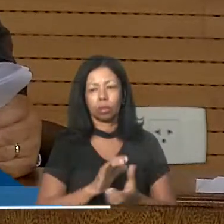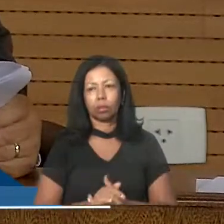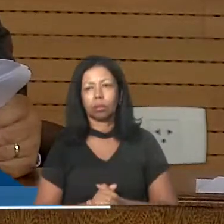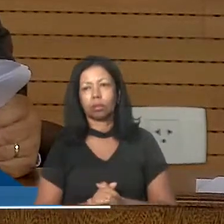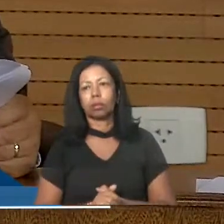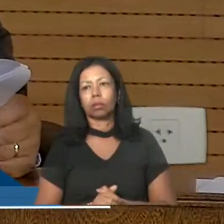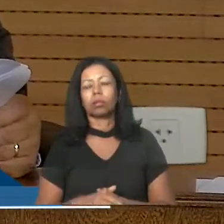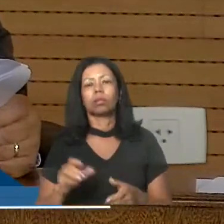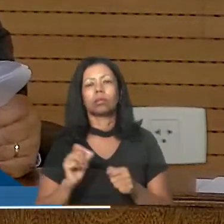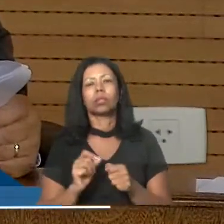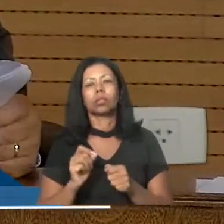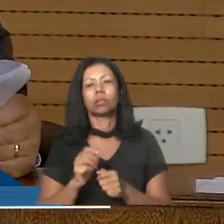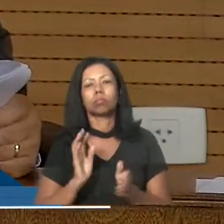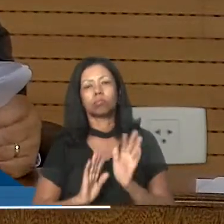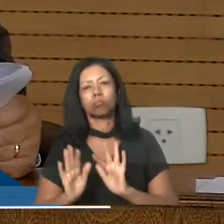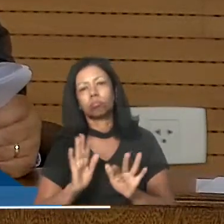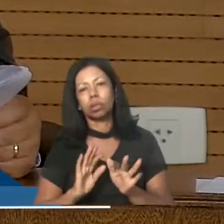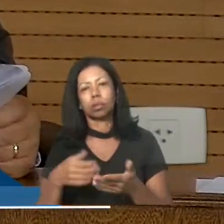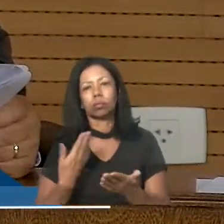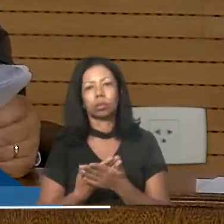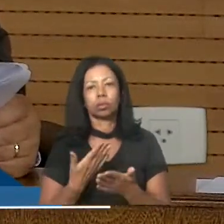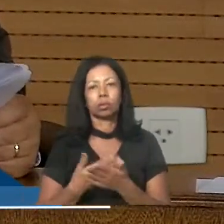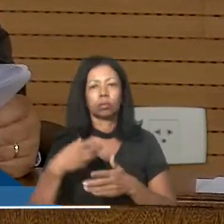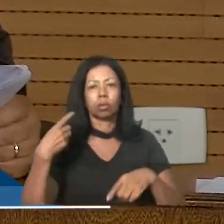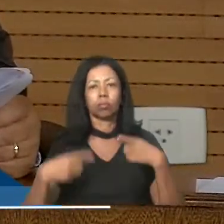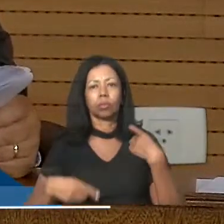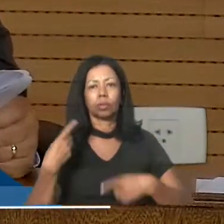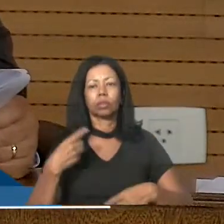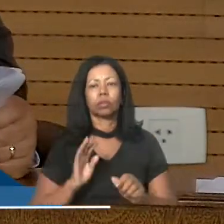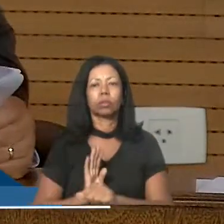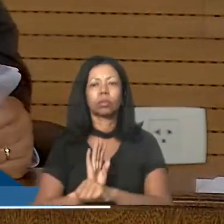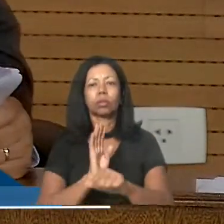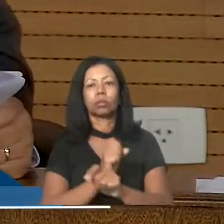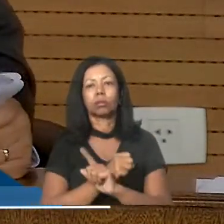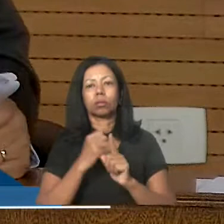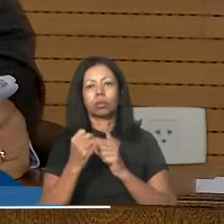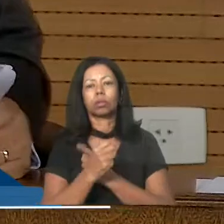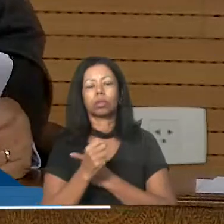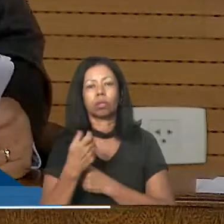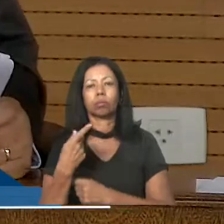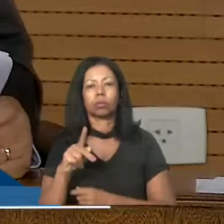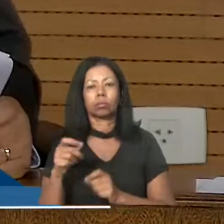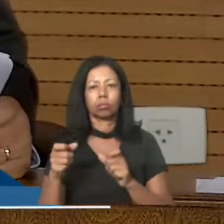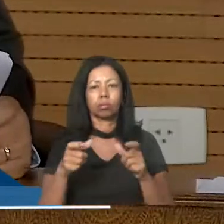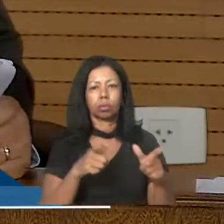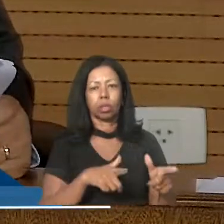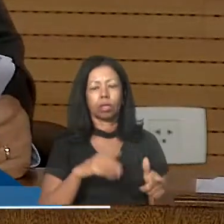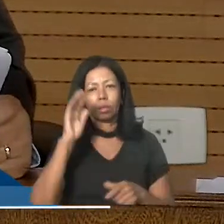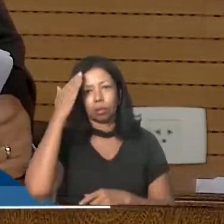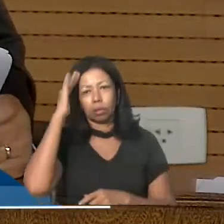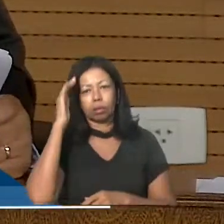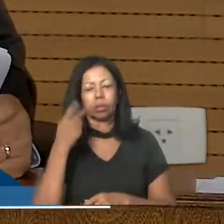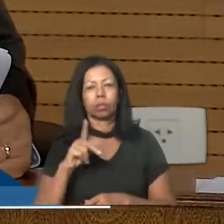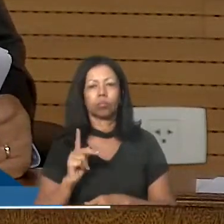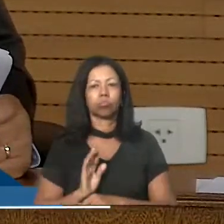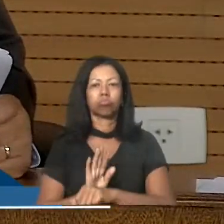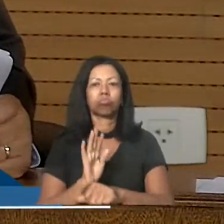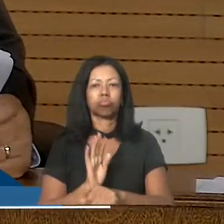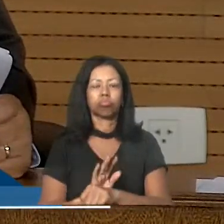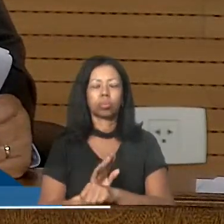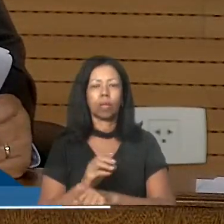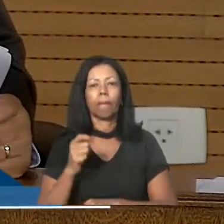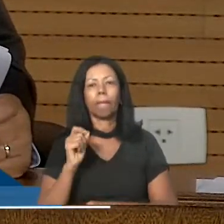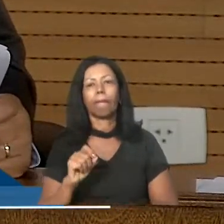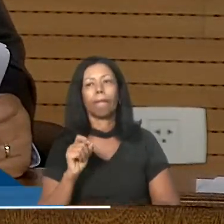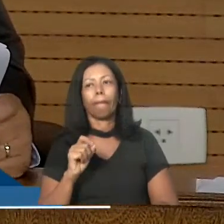Realizar o monitoramento e avaliação da política de assistência social em seu âmbito. Entende-se por benefícios eventuais